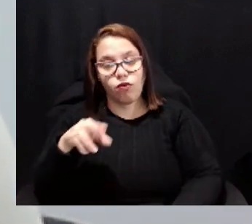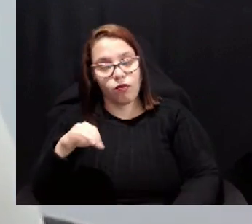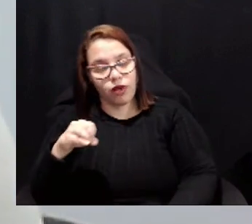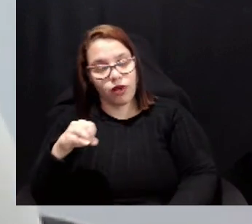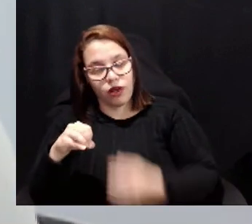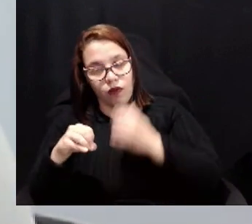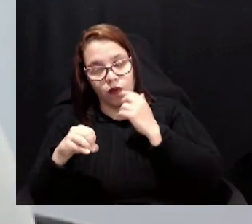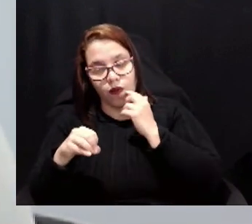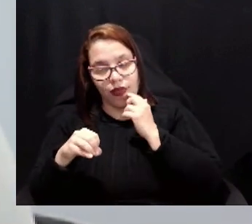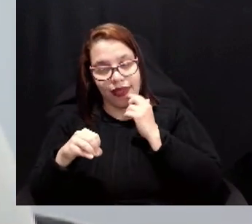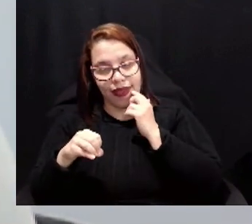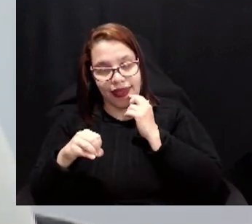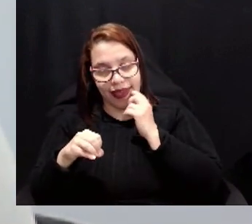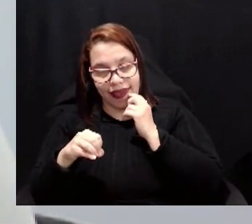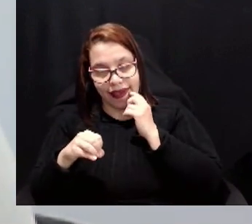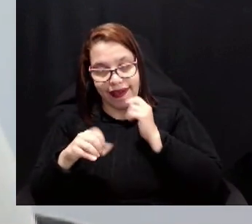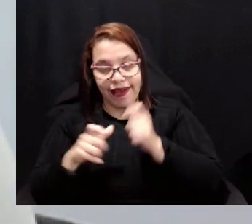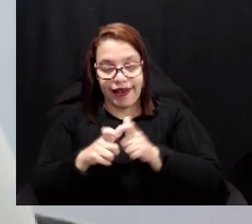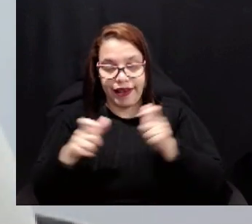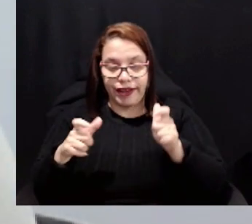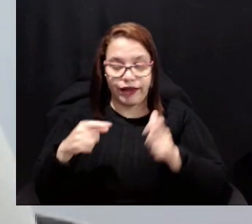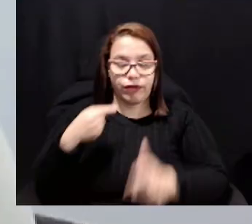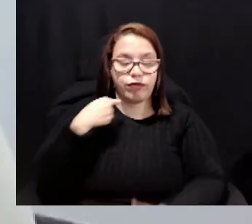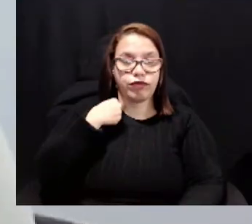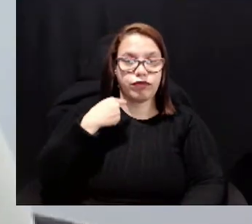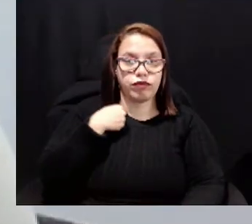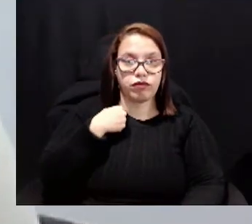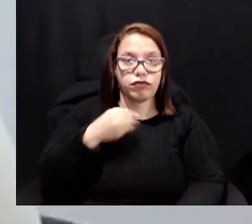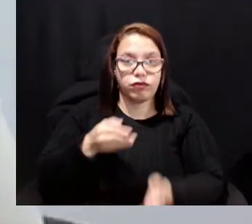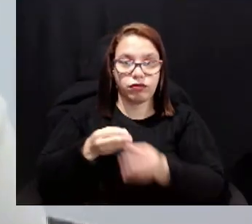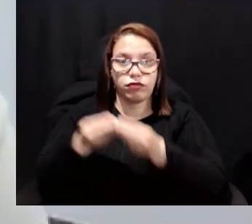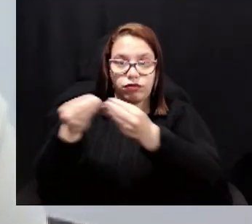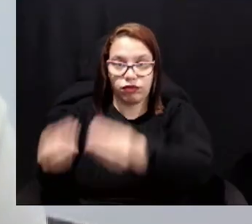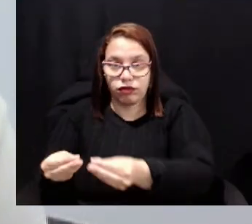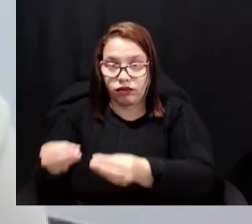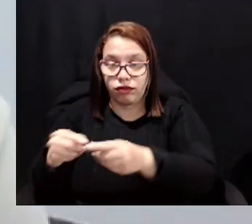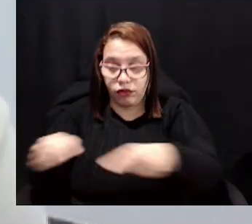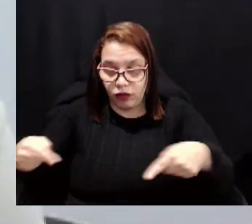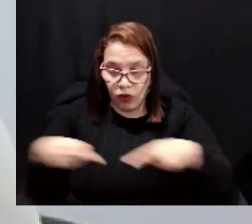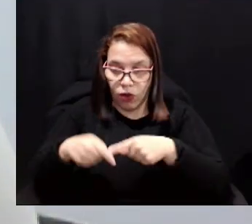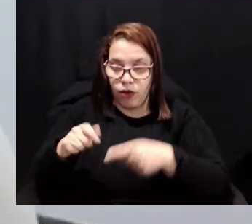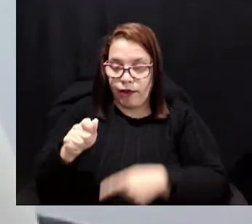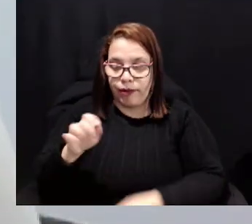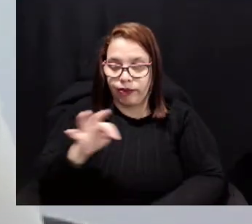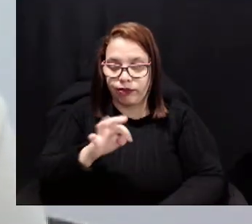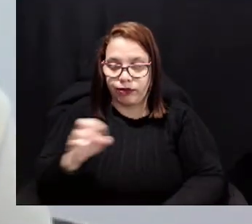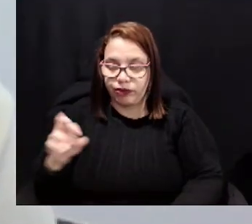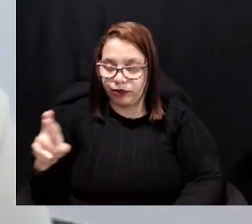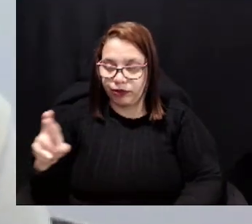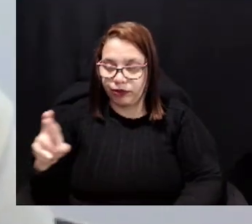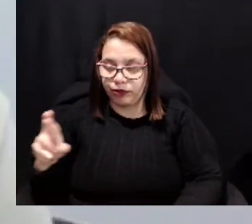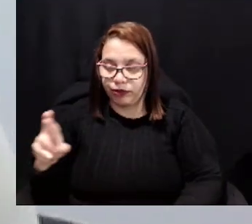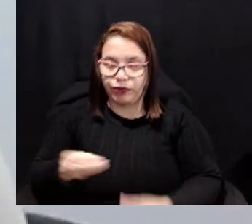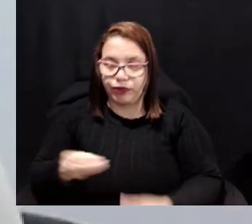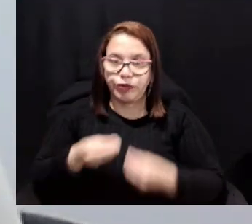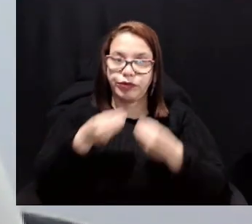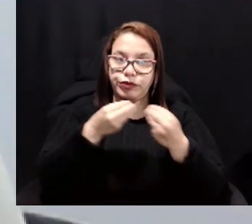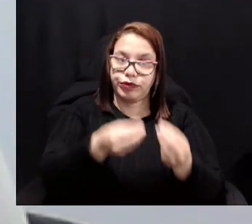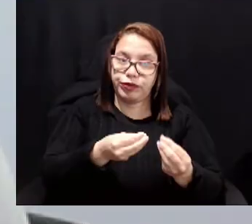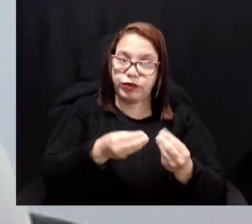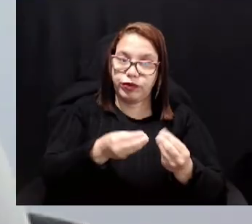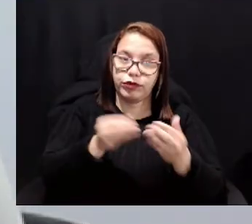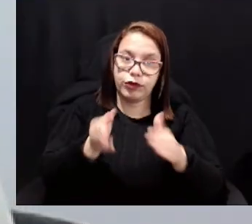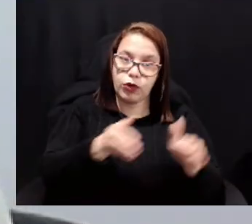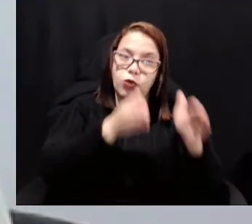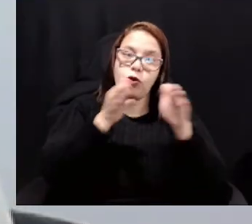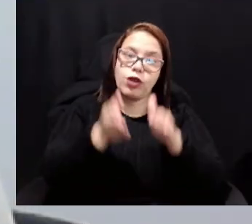resíduos, né? Então, essa grande porção de resíduos que antes a gente enviava para o aterro sanitário, passamos a enviar para